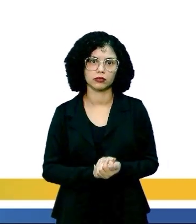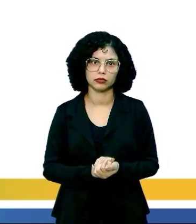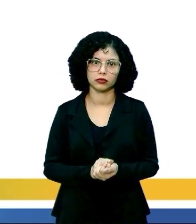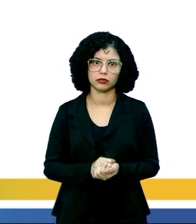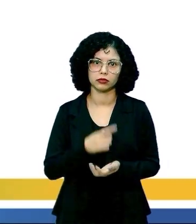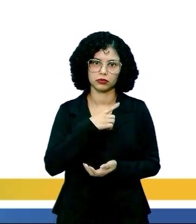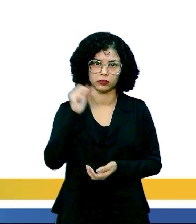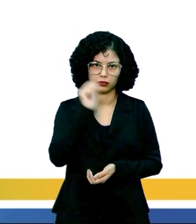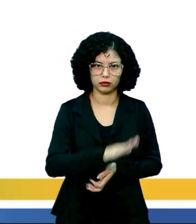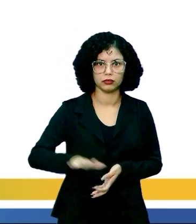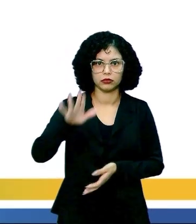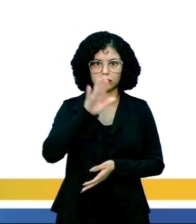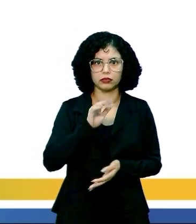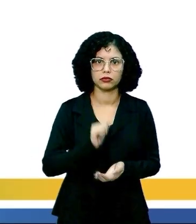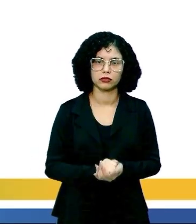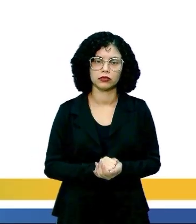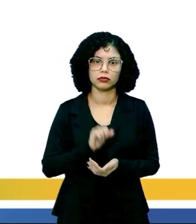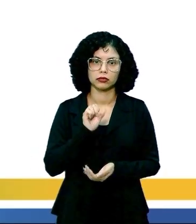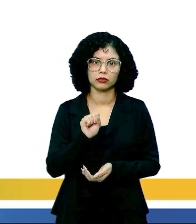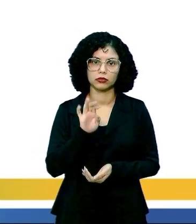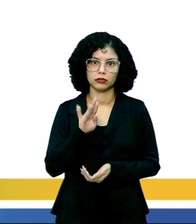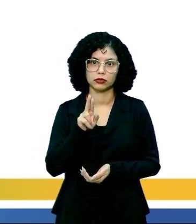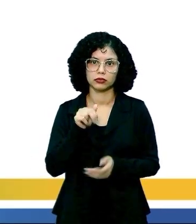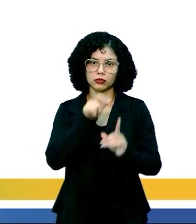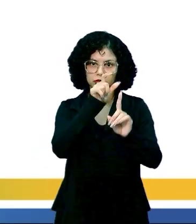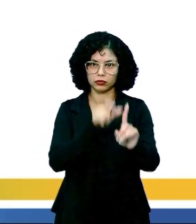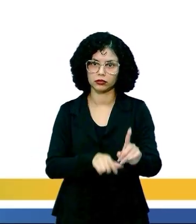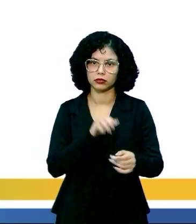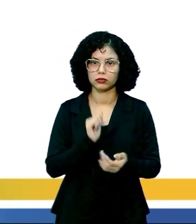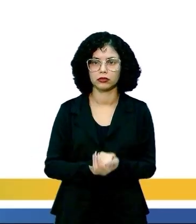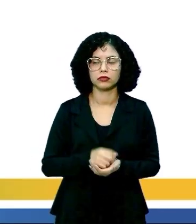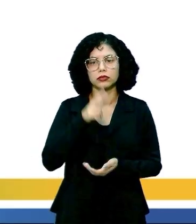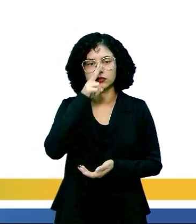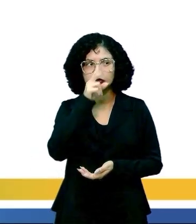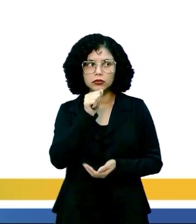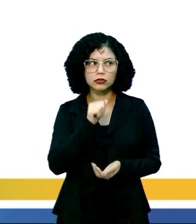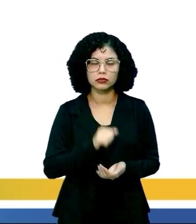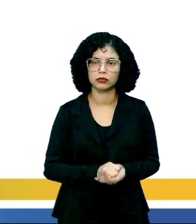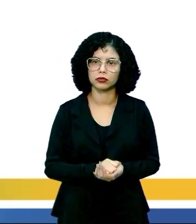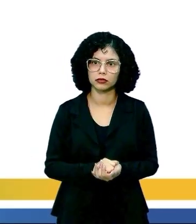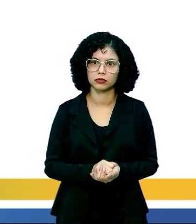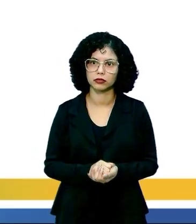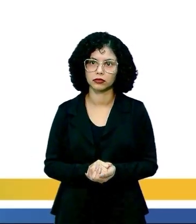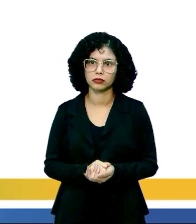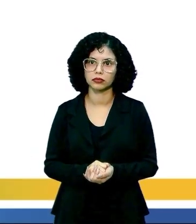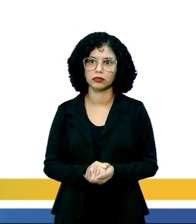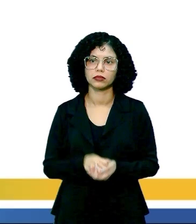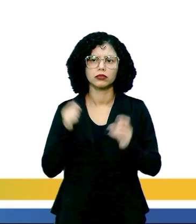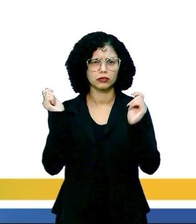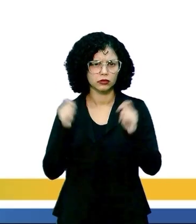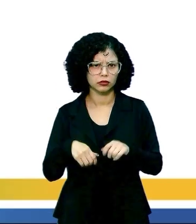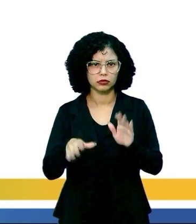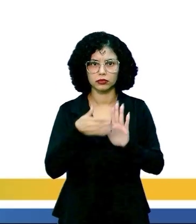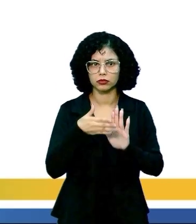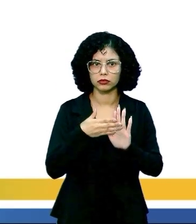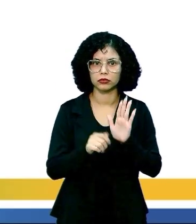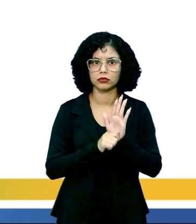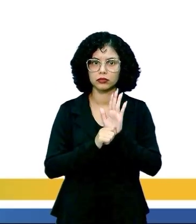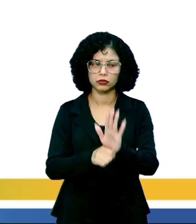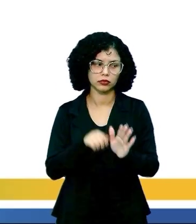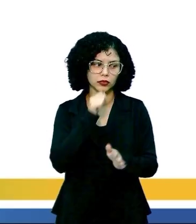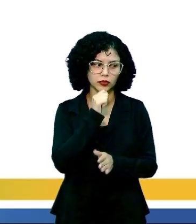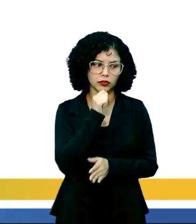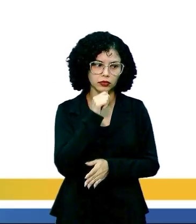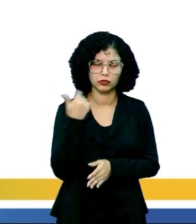mulheres estão, em geral, subrepresentadas nos cargos do poder, pois a proporção